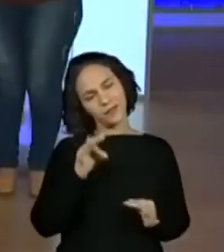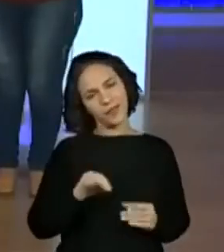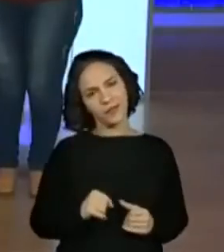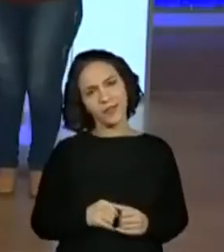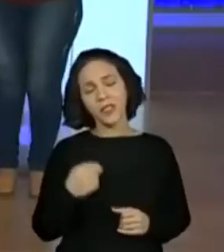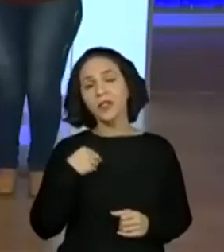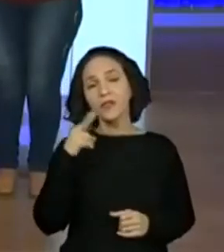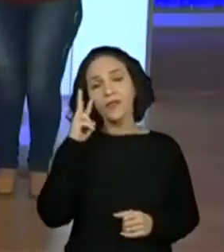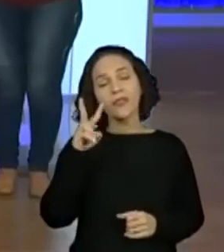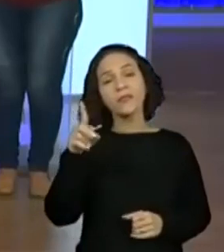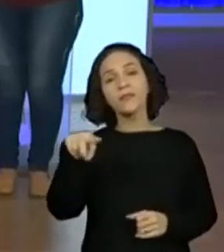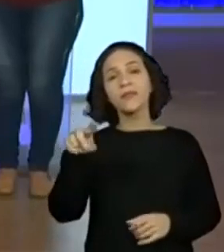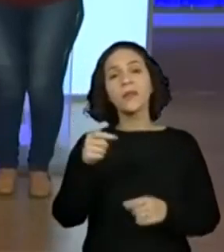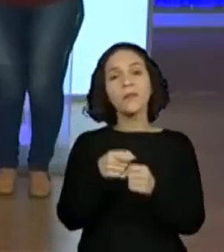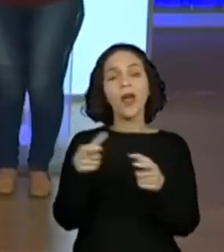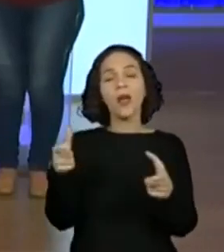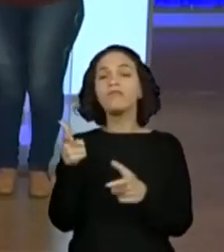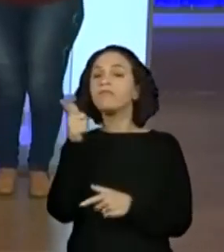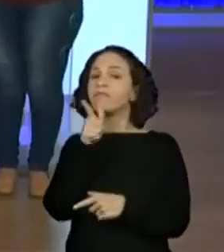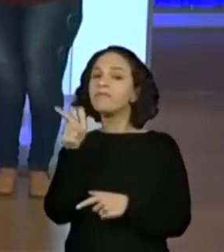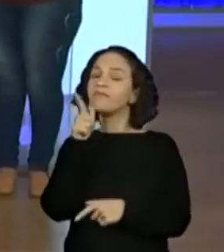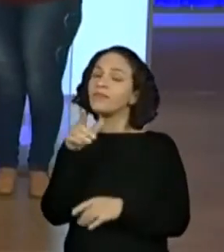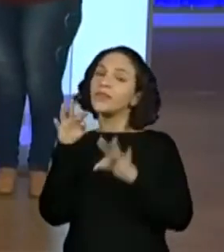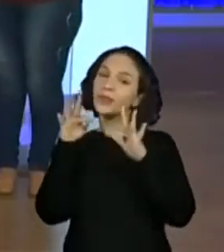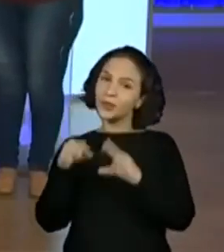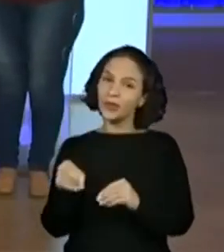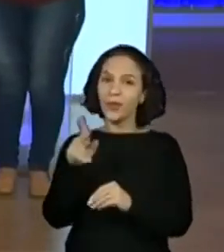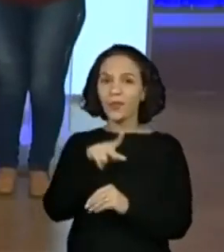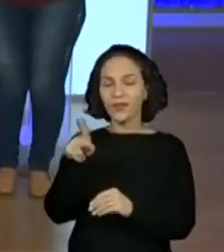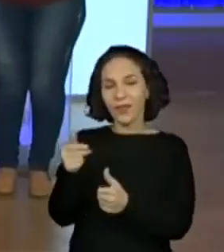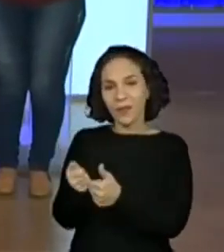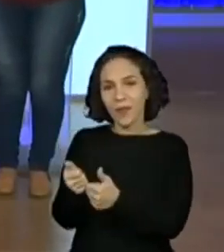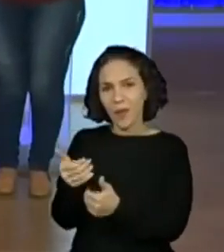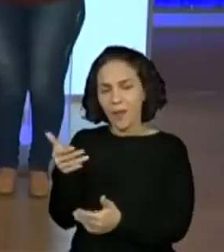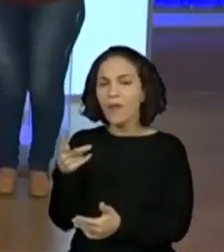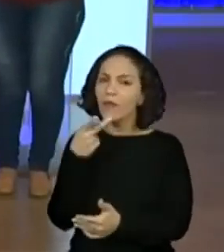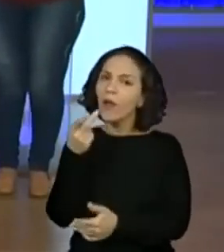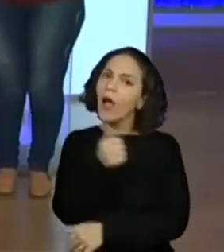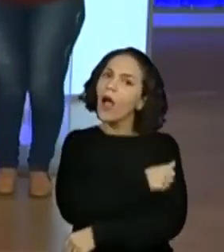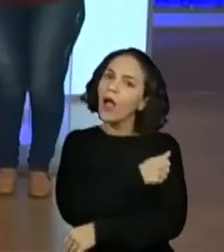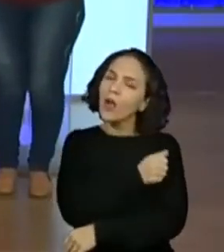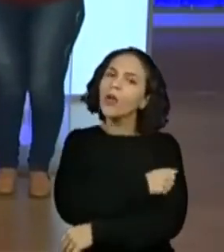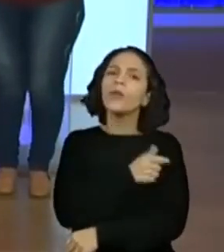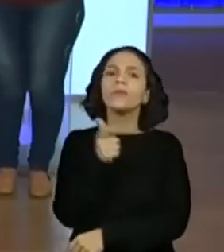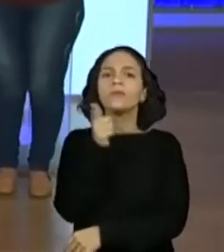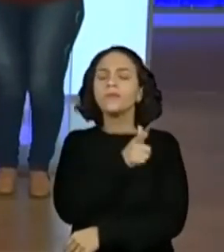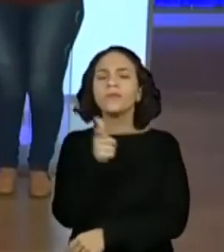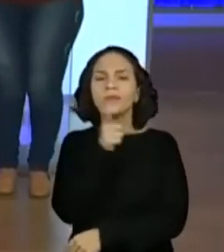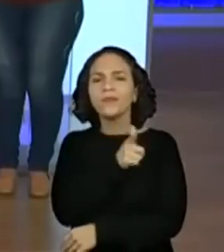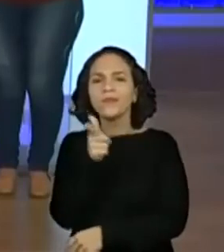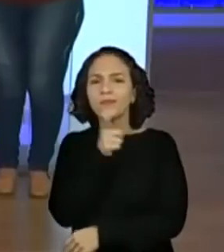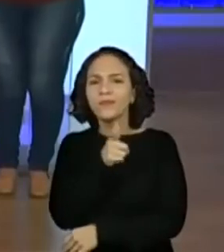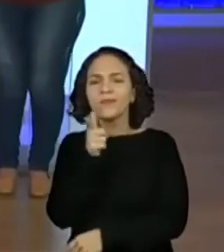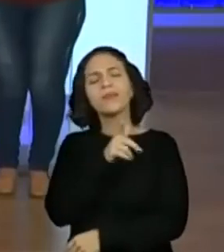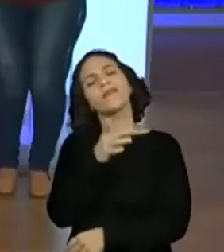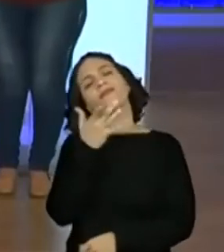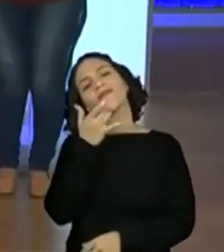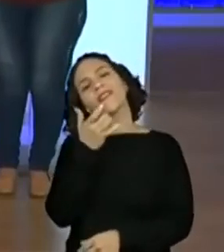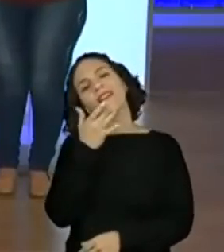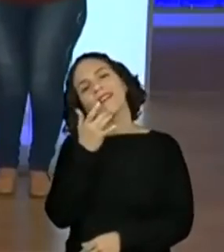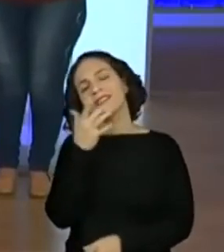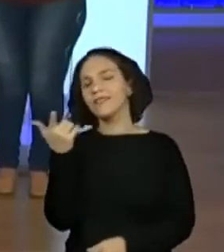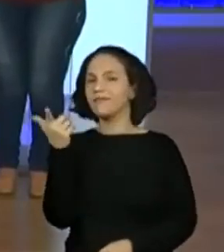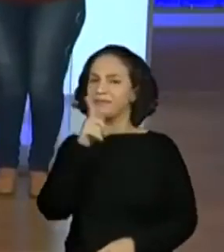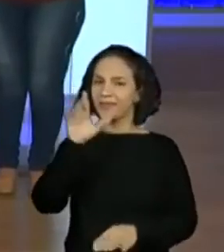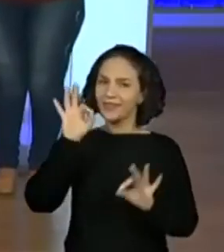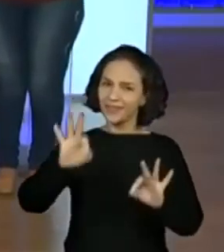que a maioria acertou tudo. Isso, os professores que estão contribuindo aqui com a nossa aula estão falando que os alunos mandaram mensagem falando que foi fácil e conseguiram